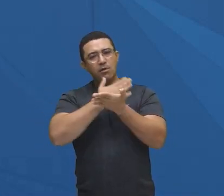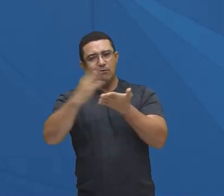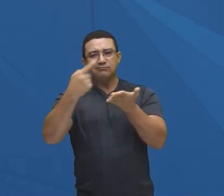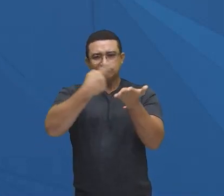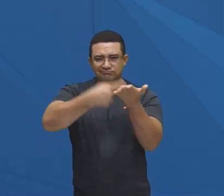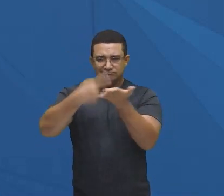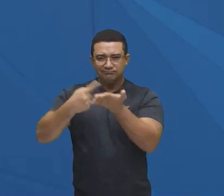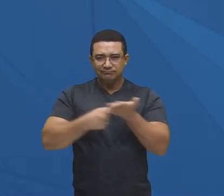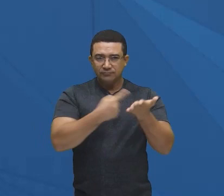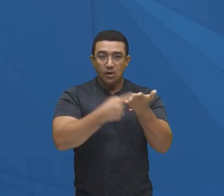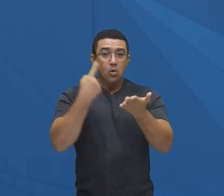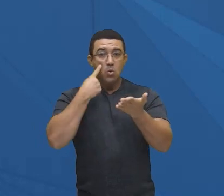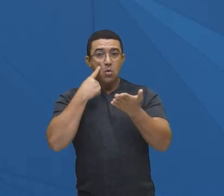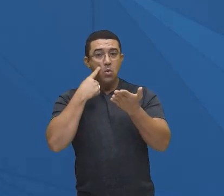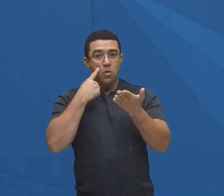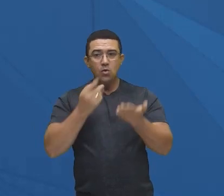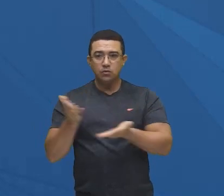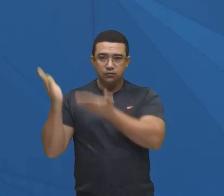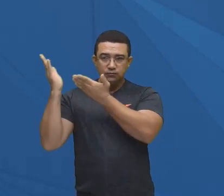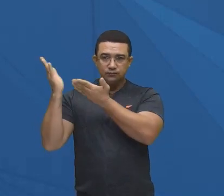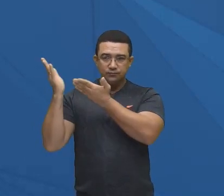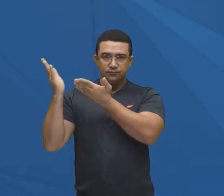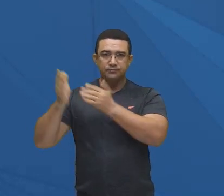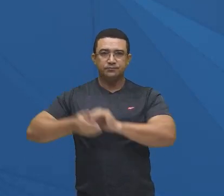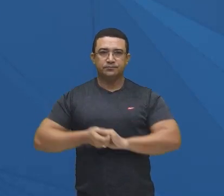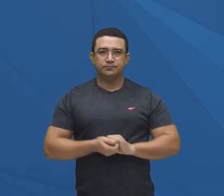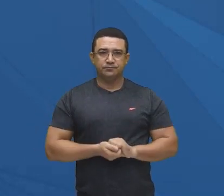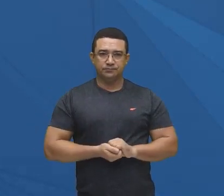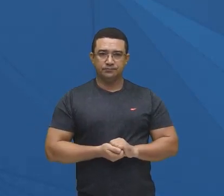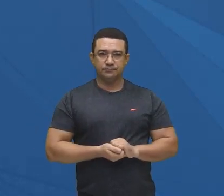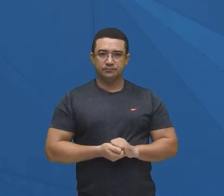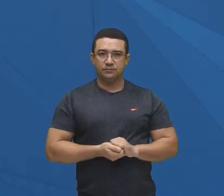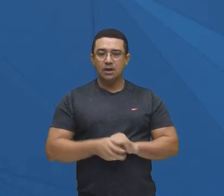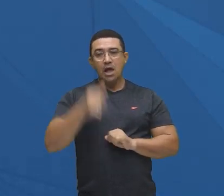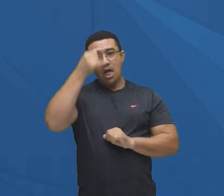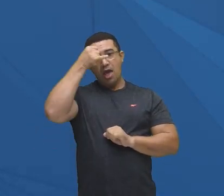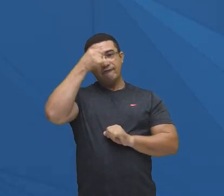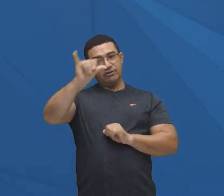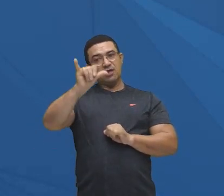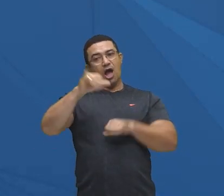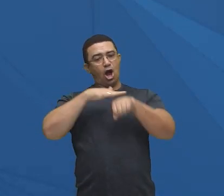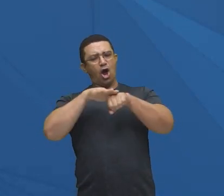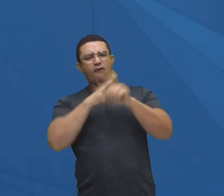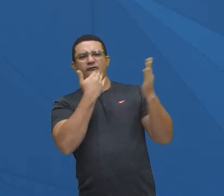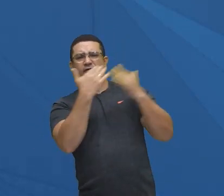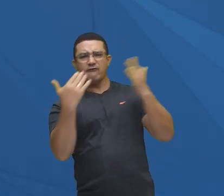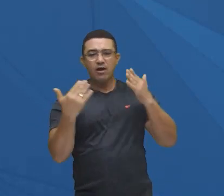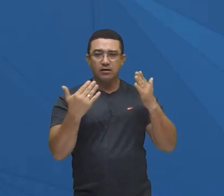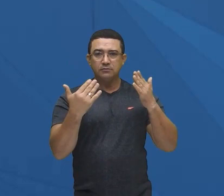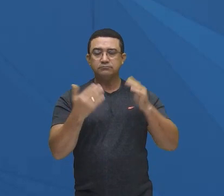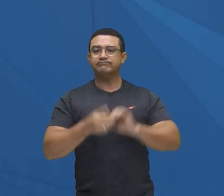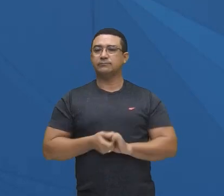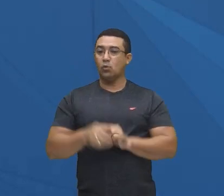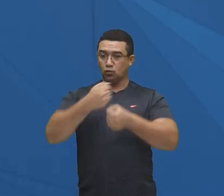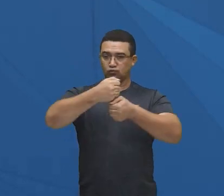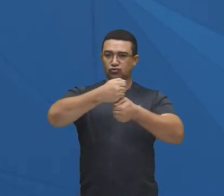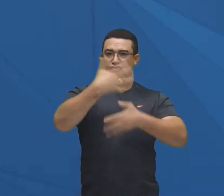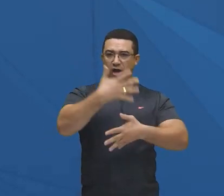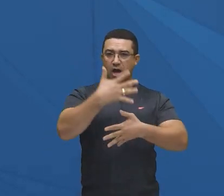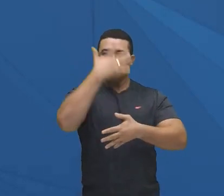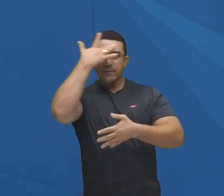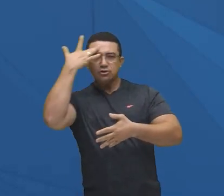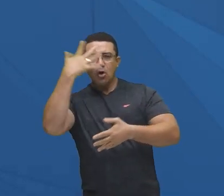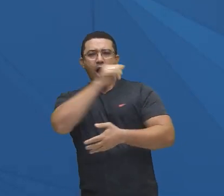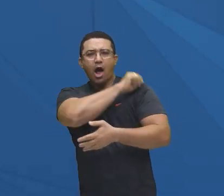Então, observa bem aqui na tela. Evitar conversas paralelas, olha só. O nosso chat, quem estiver participando